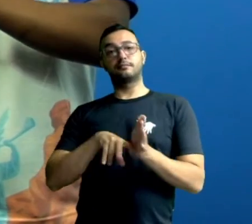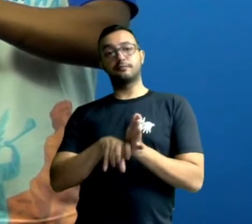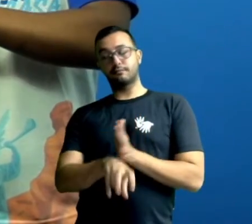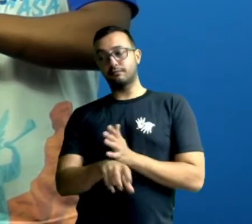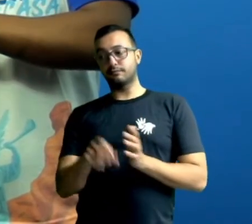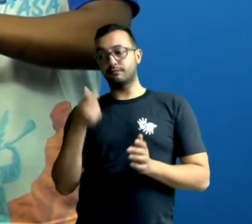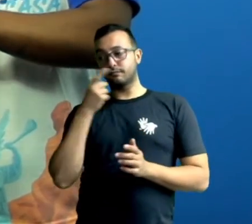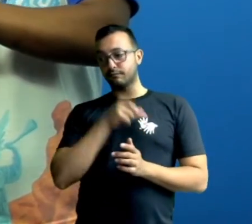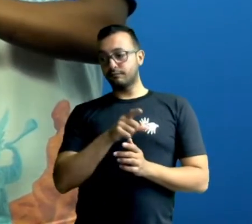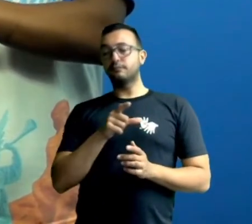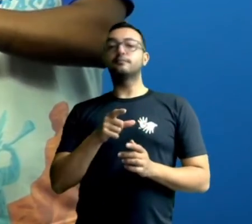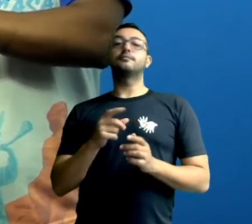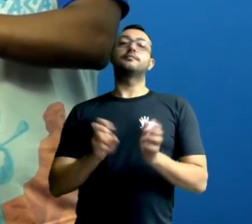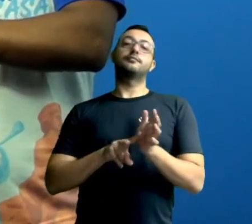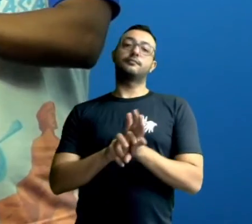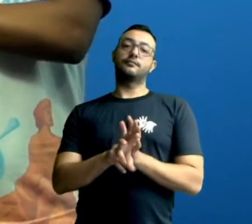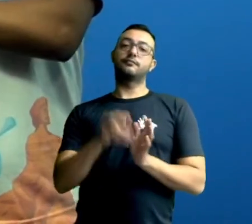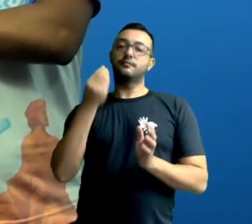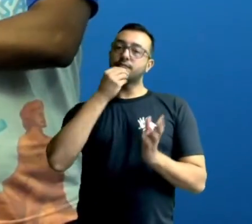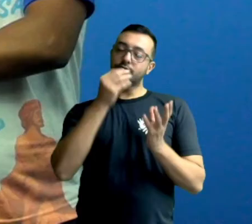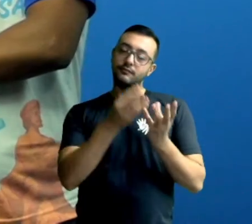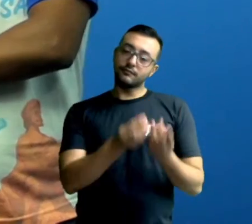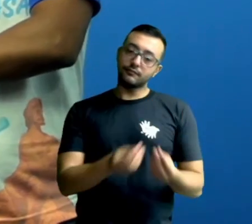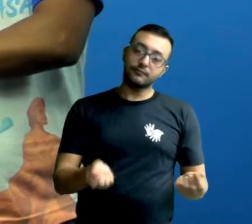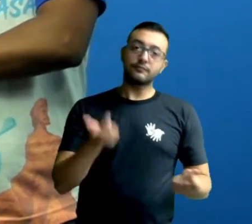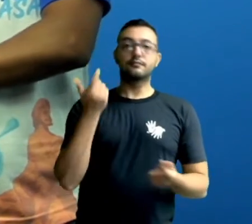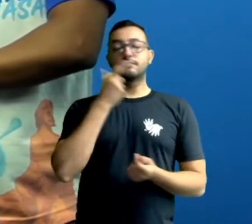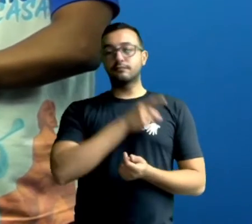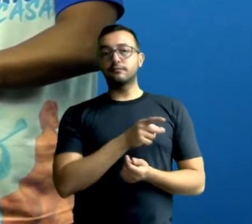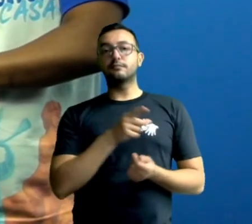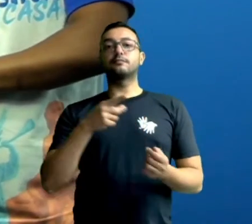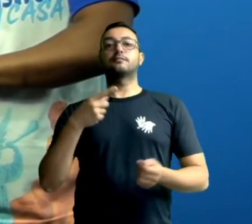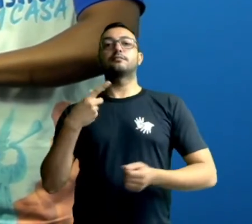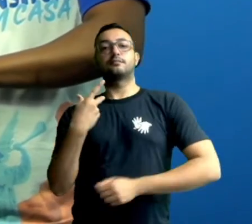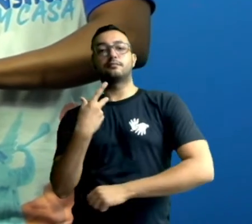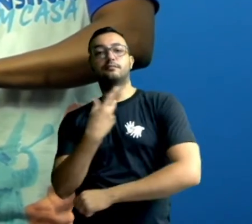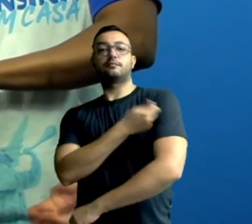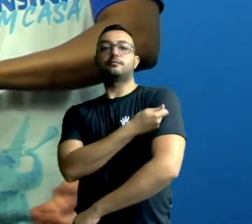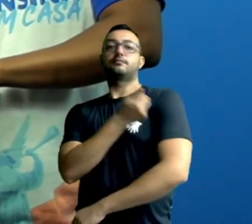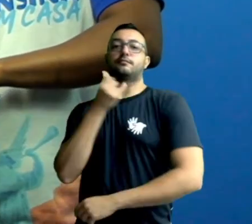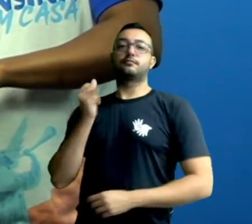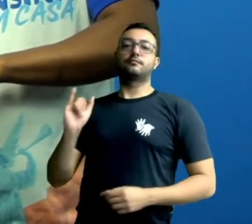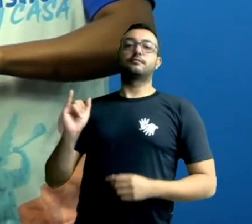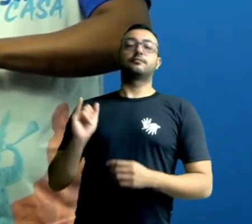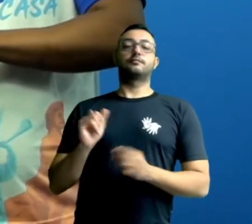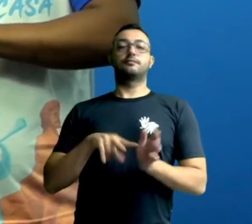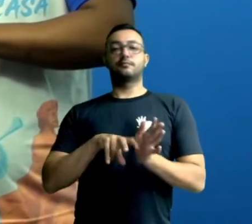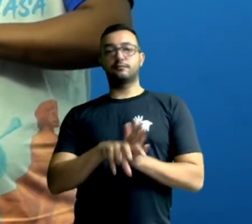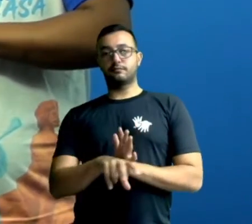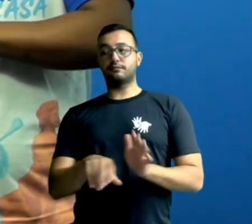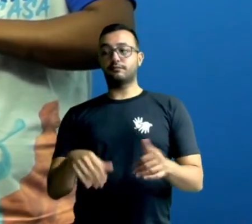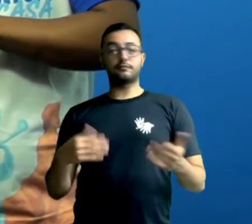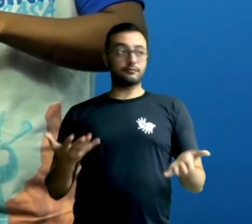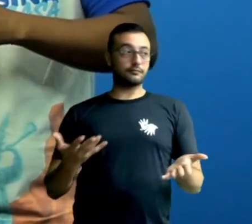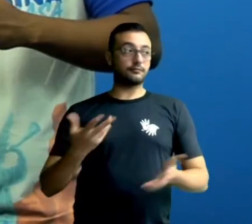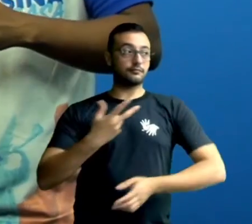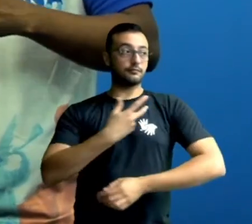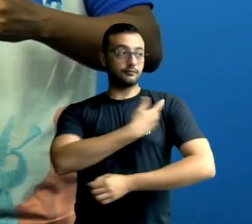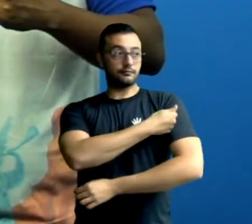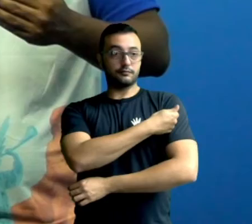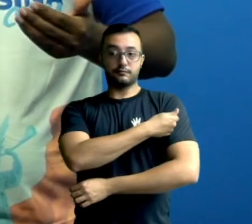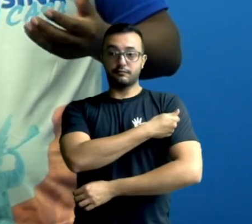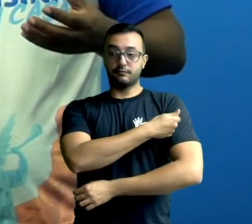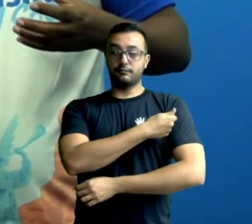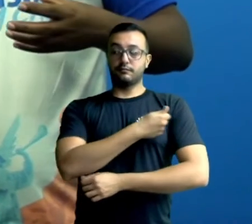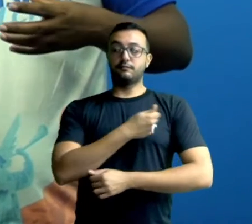esse isolamento desse vírus, enfraqueceu esse vírus e criou uma vacina para esse vírus. Então, essa vacina ela